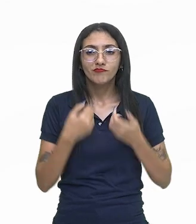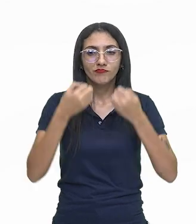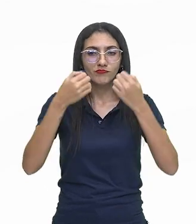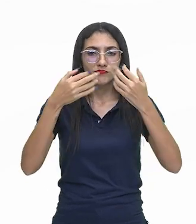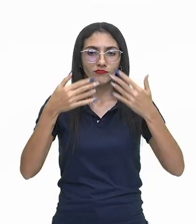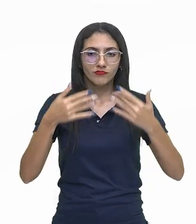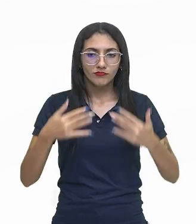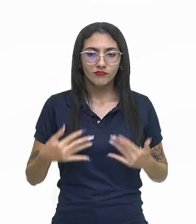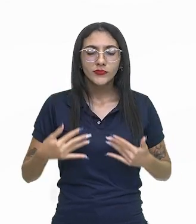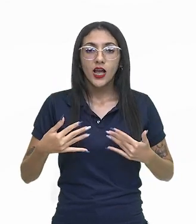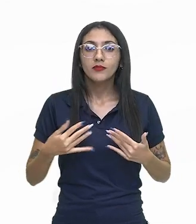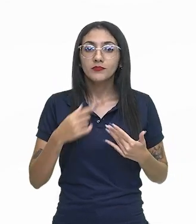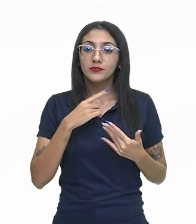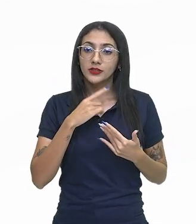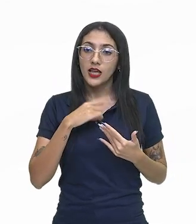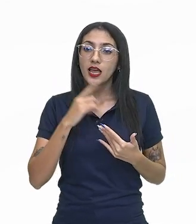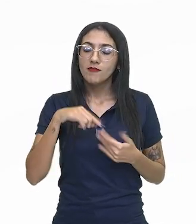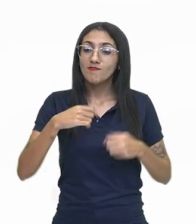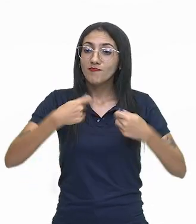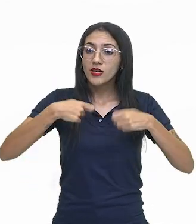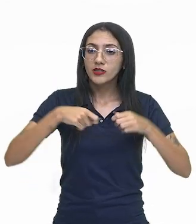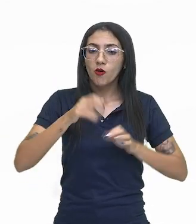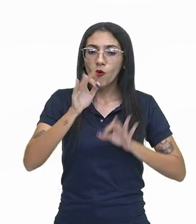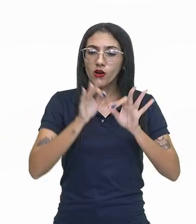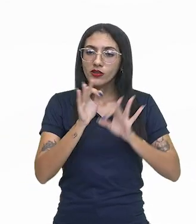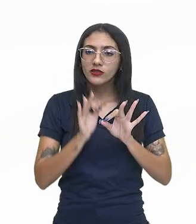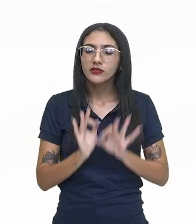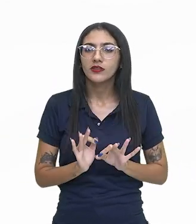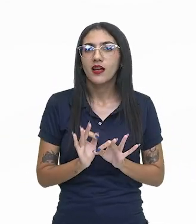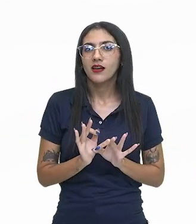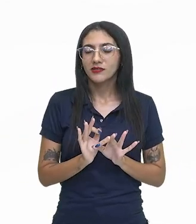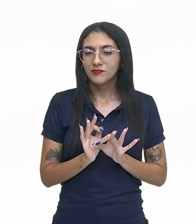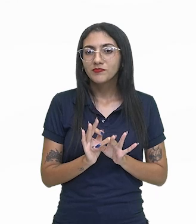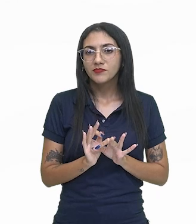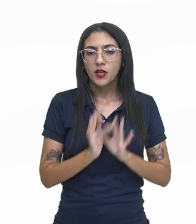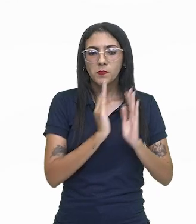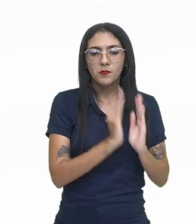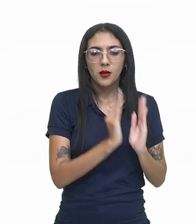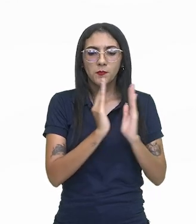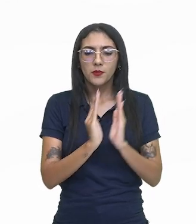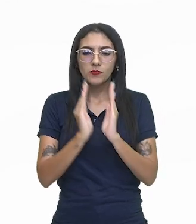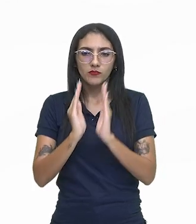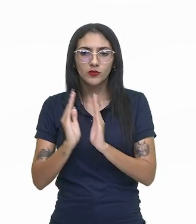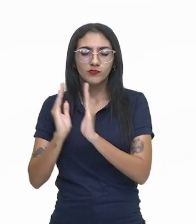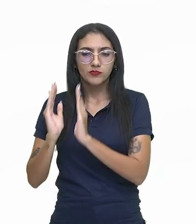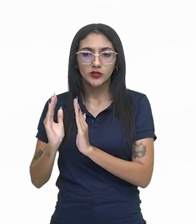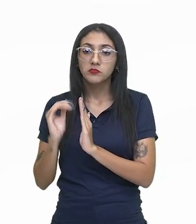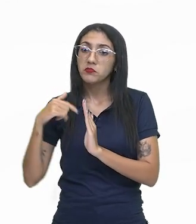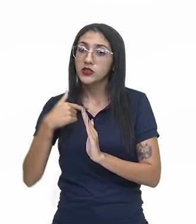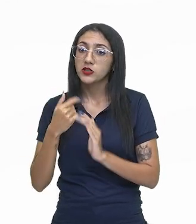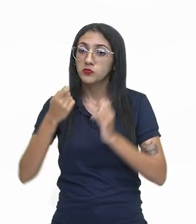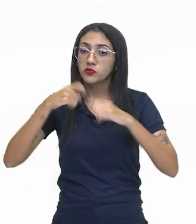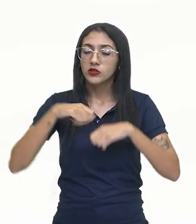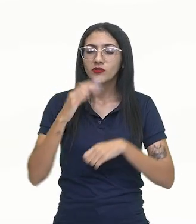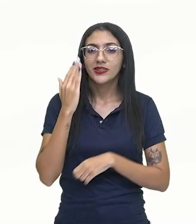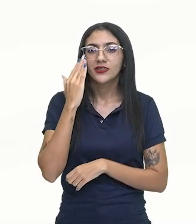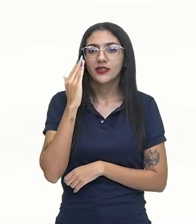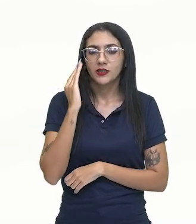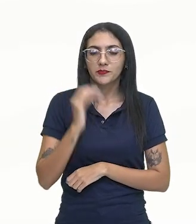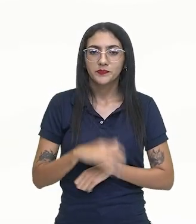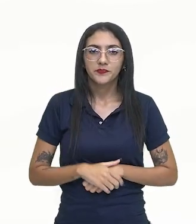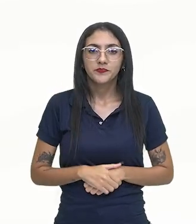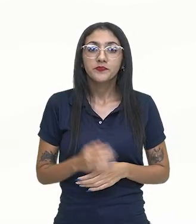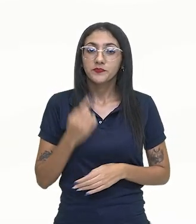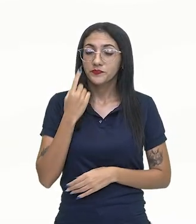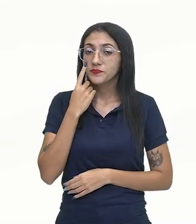gente tem essa necessidade de organizar as coisas ali em situações mais fáceis para a gente compreender, tá, gente? Então